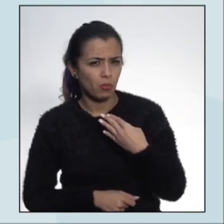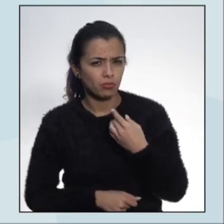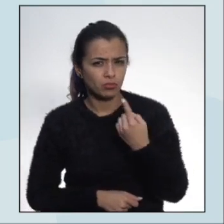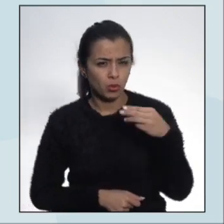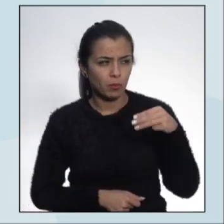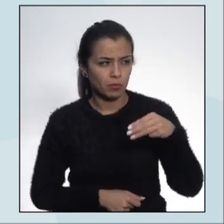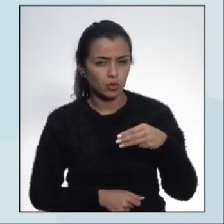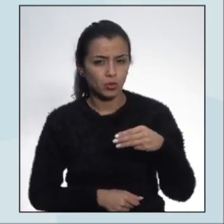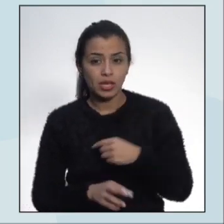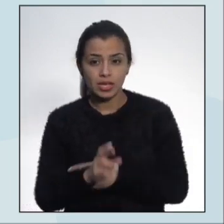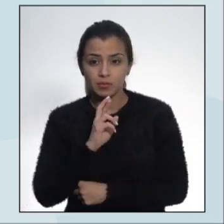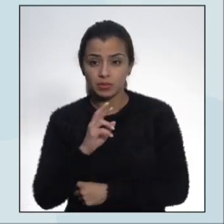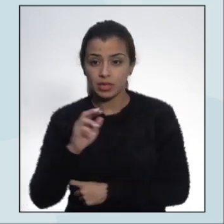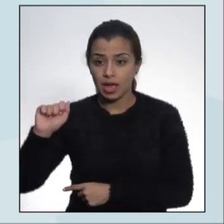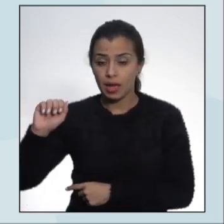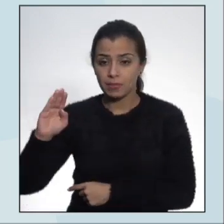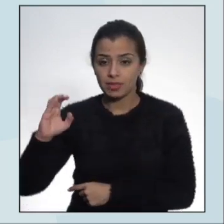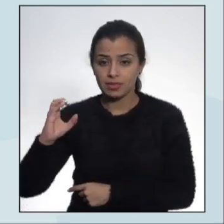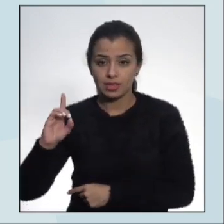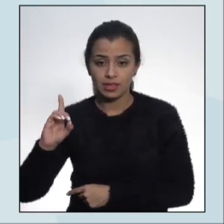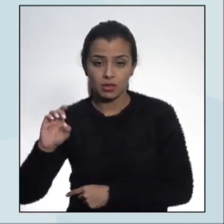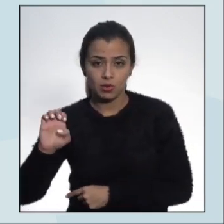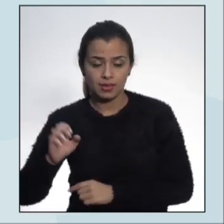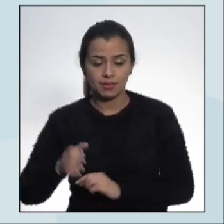1 minuto, respondam A, B, C, D ou E.